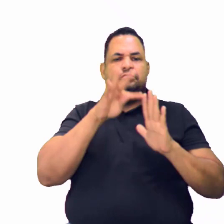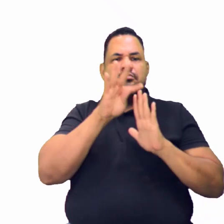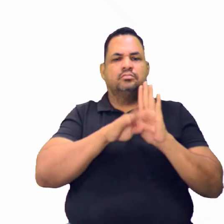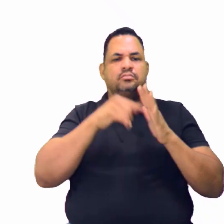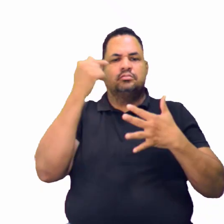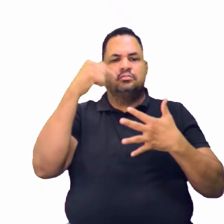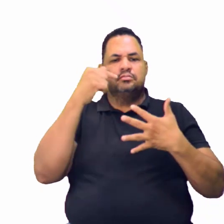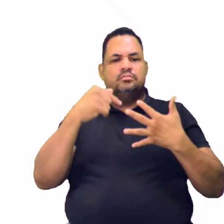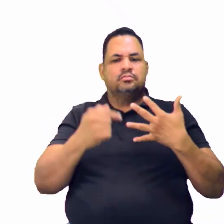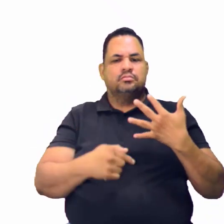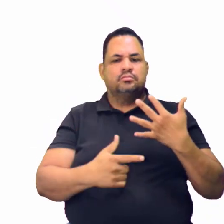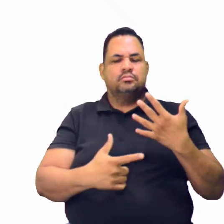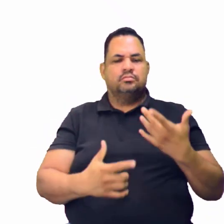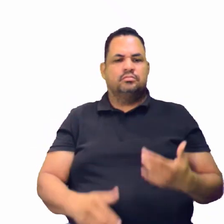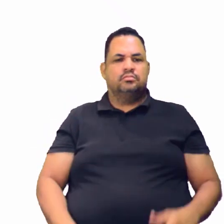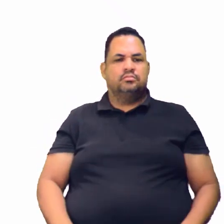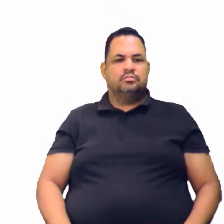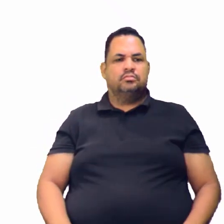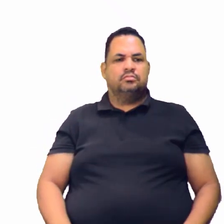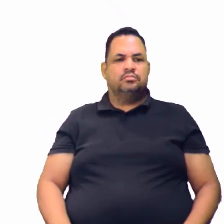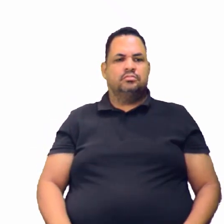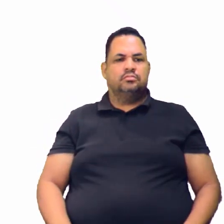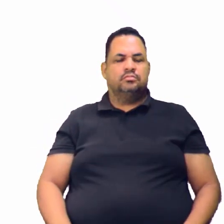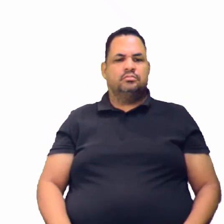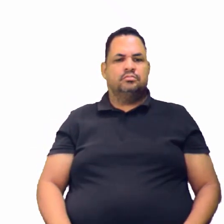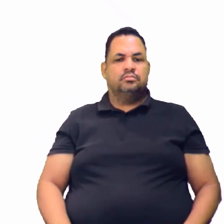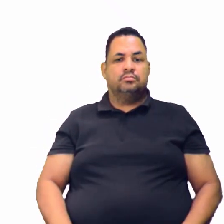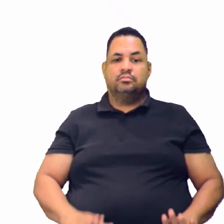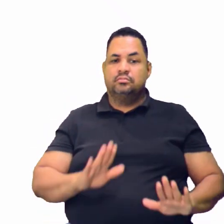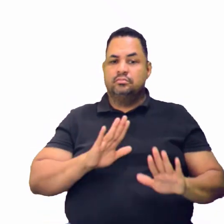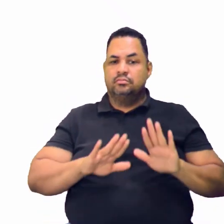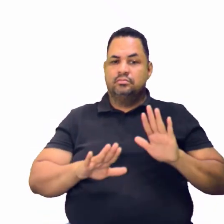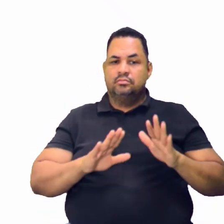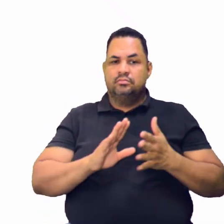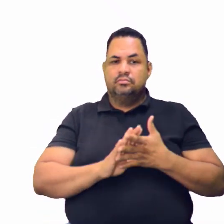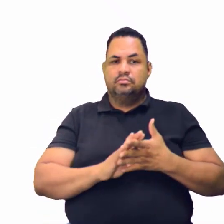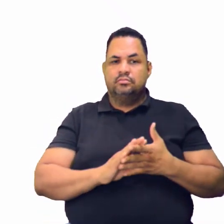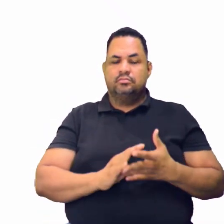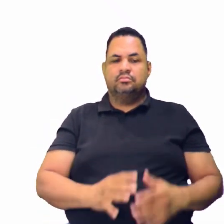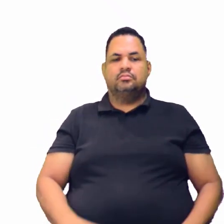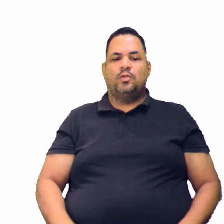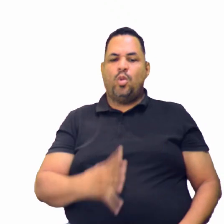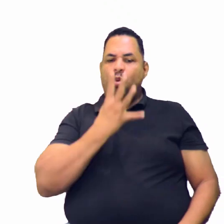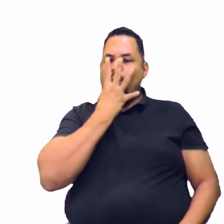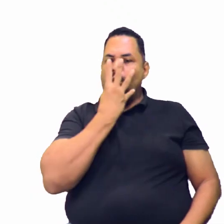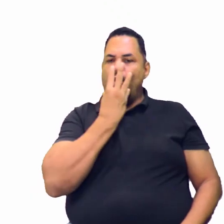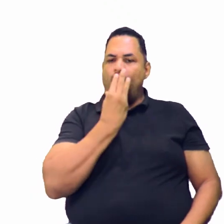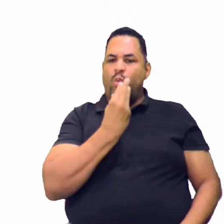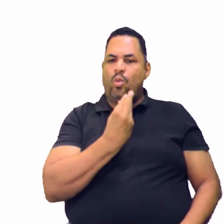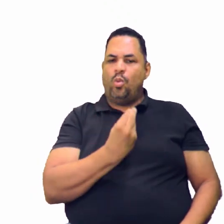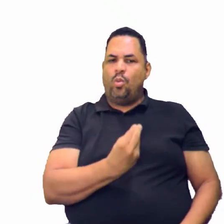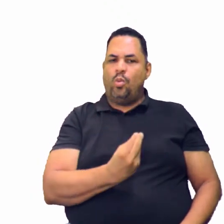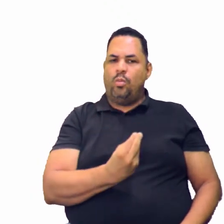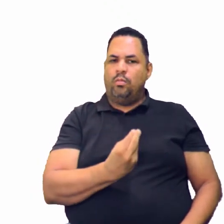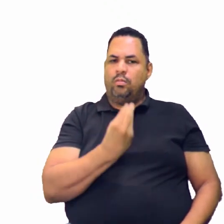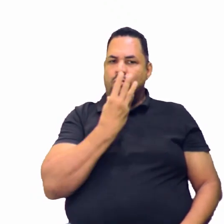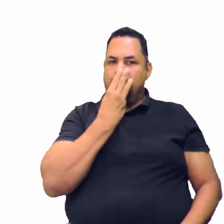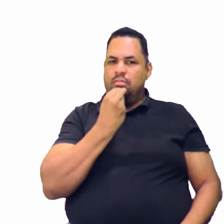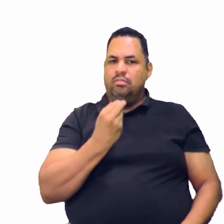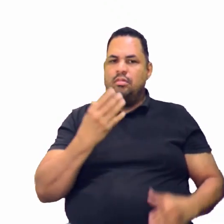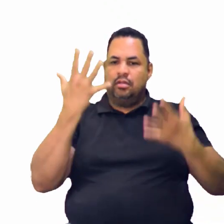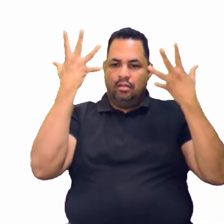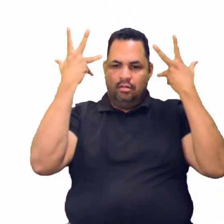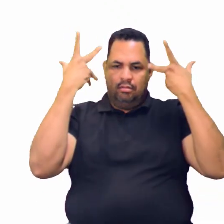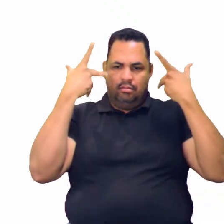e classifique de acordo com o gênero. Olha bem, o lobo e o leão. Já falei sobre isso logo